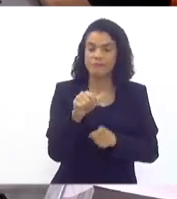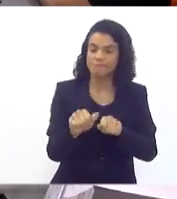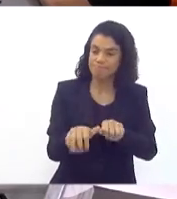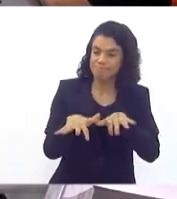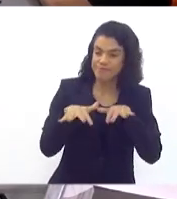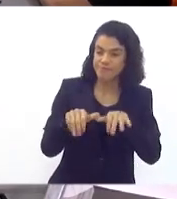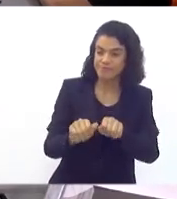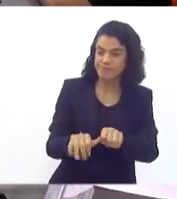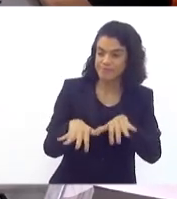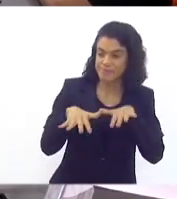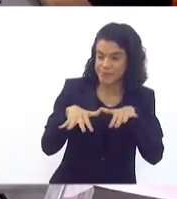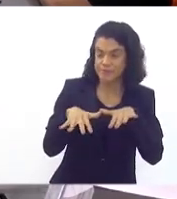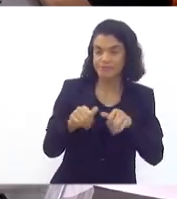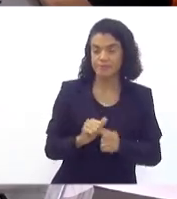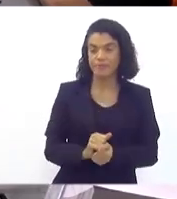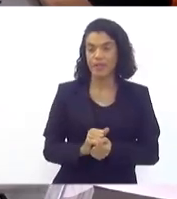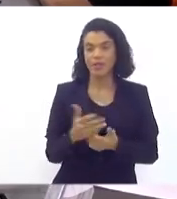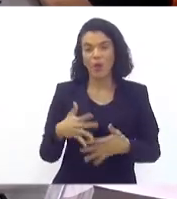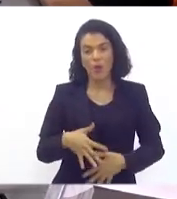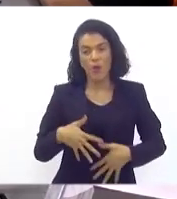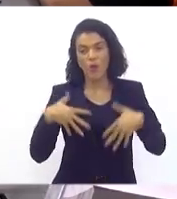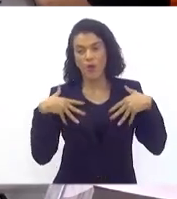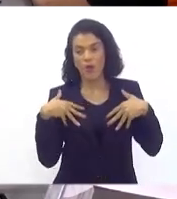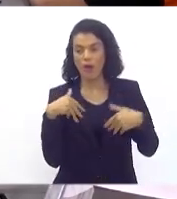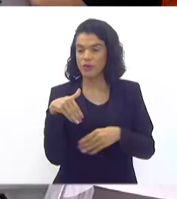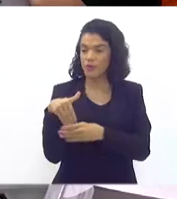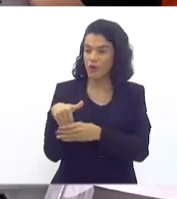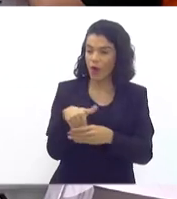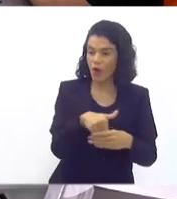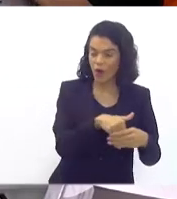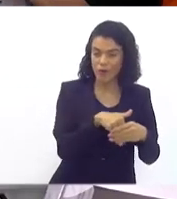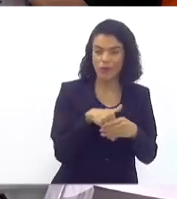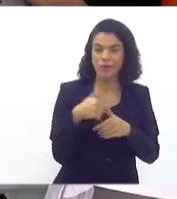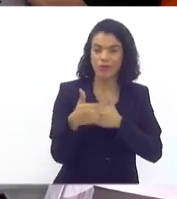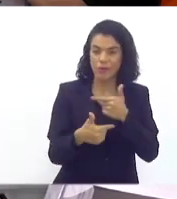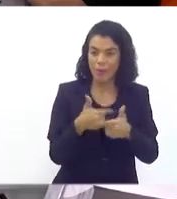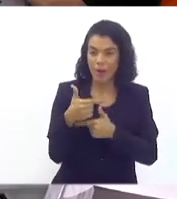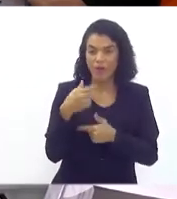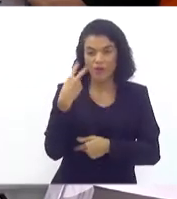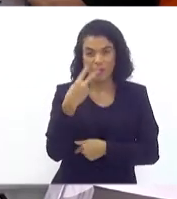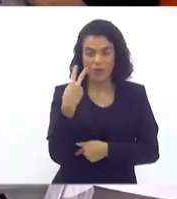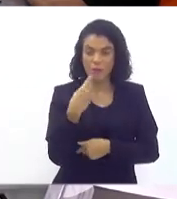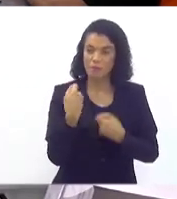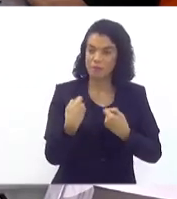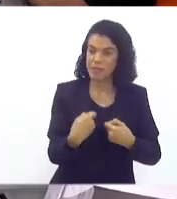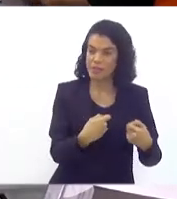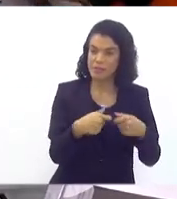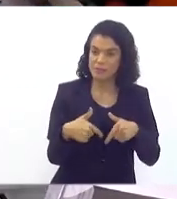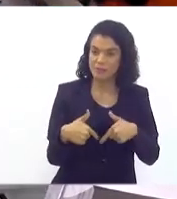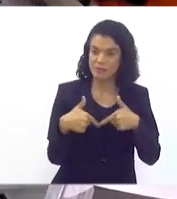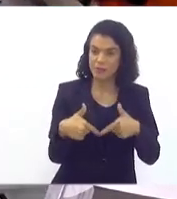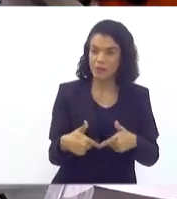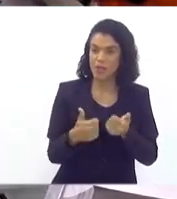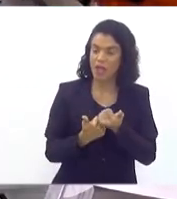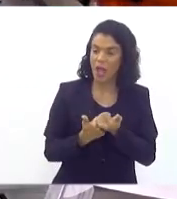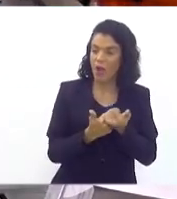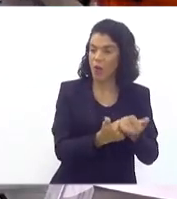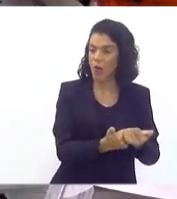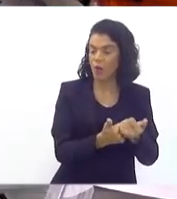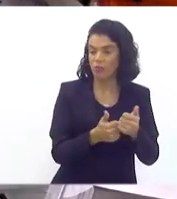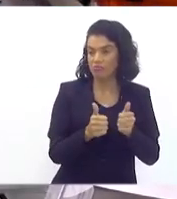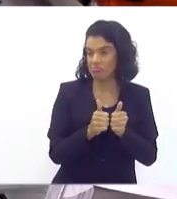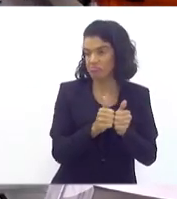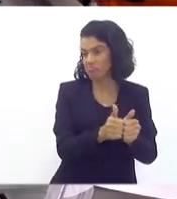então fazendo honrando aí os votos e fazendo o trabalho que o vereador tem que fazer de acompanhar o que tá acontecendo